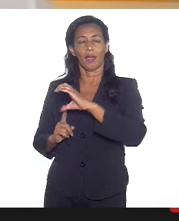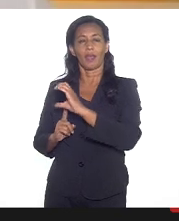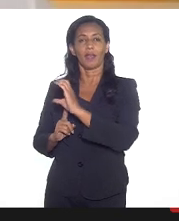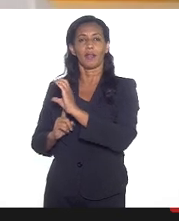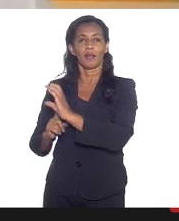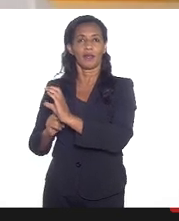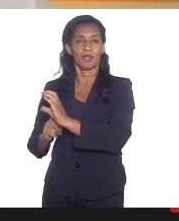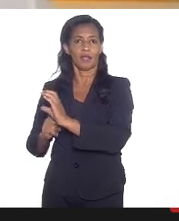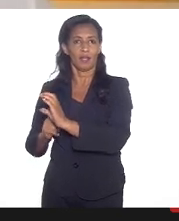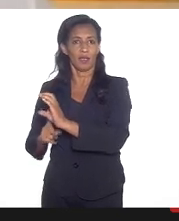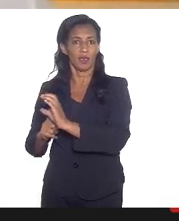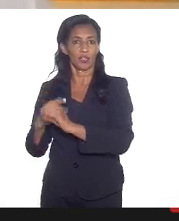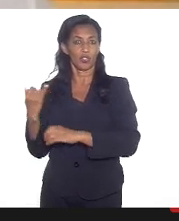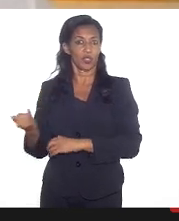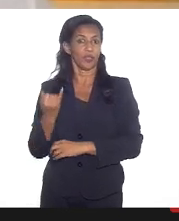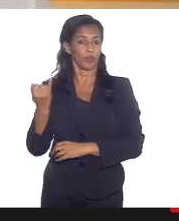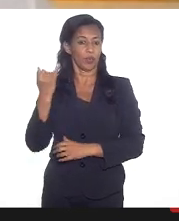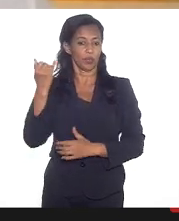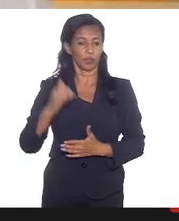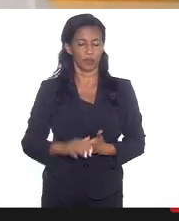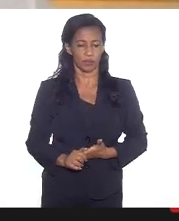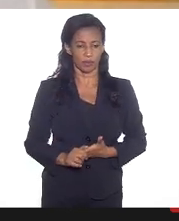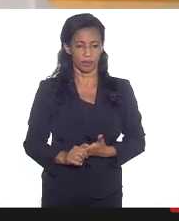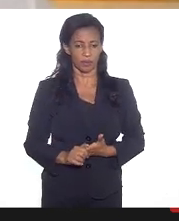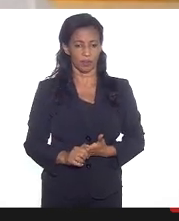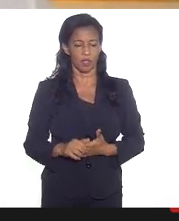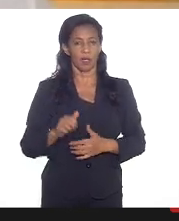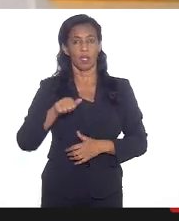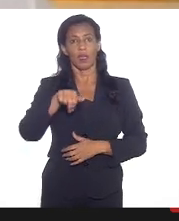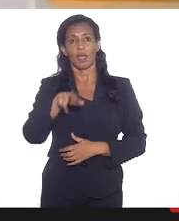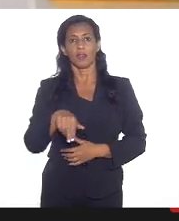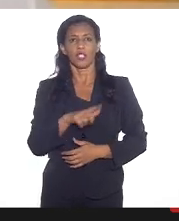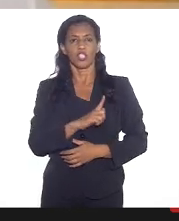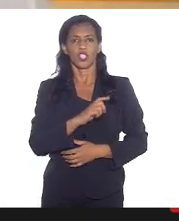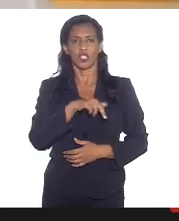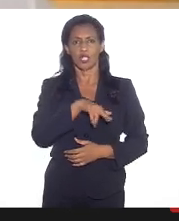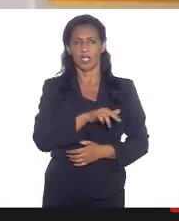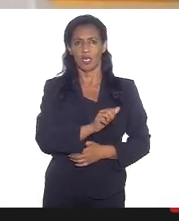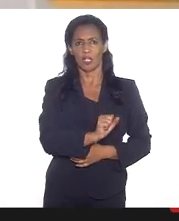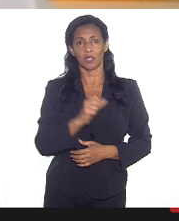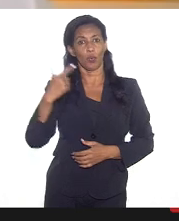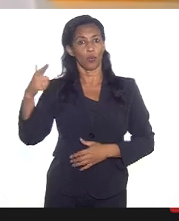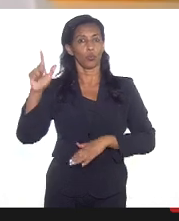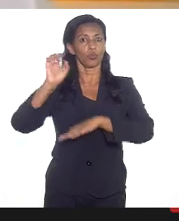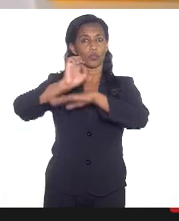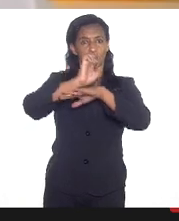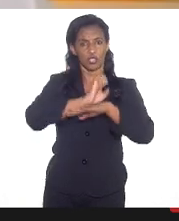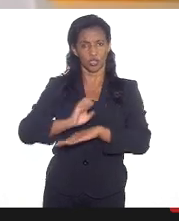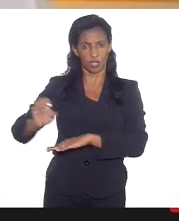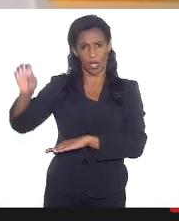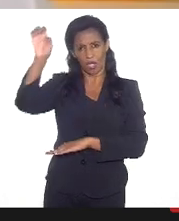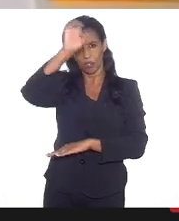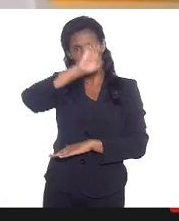muito importante se considerar. Pô, assim como a Genessa, os outros estados também,